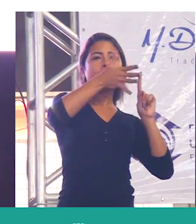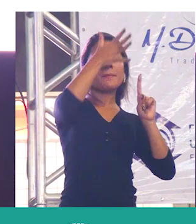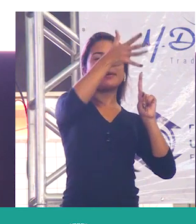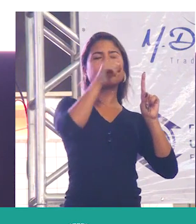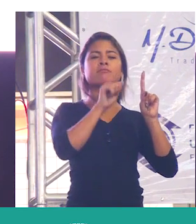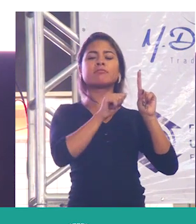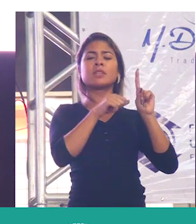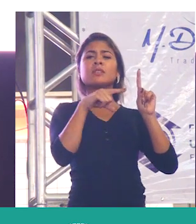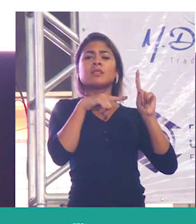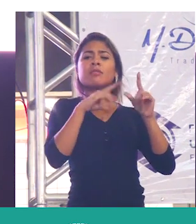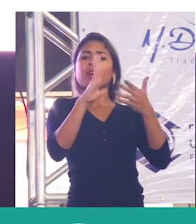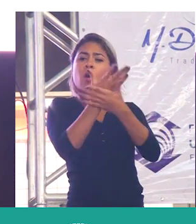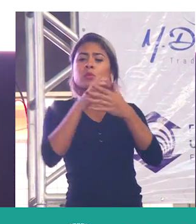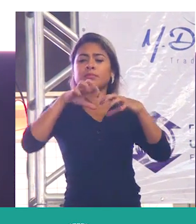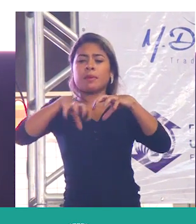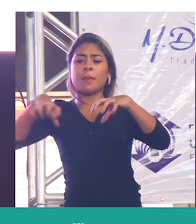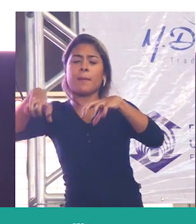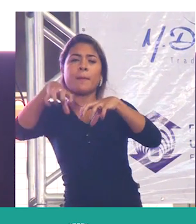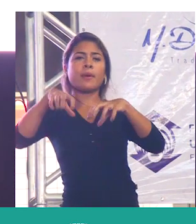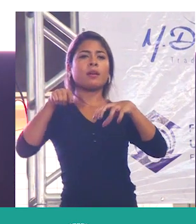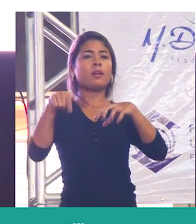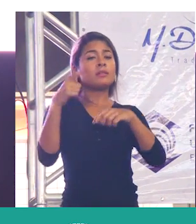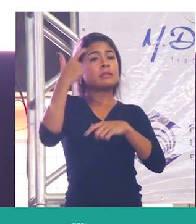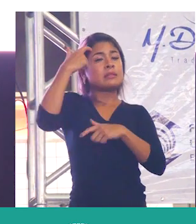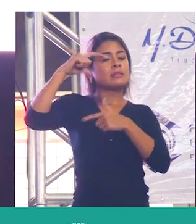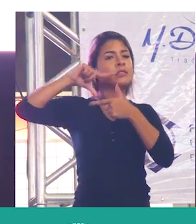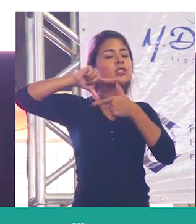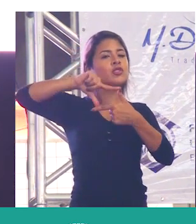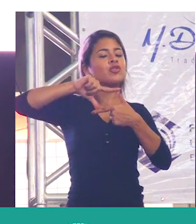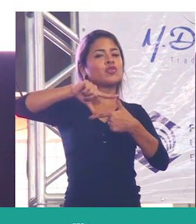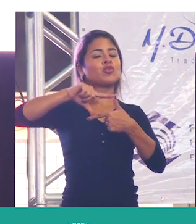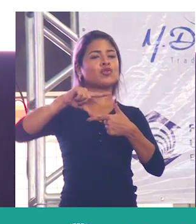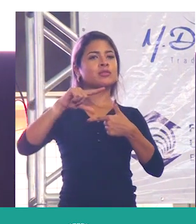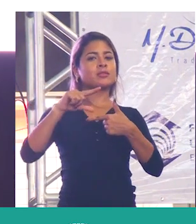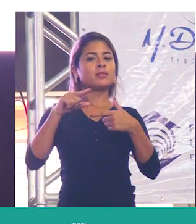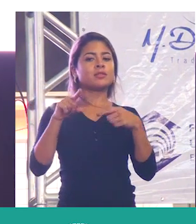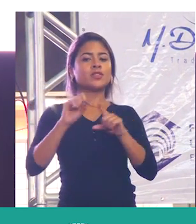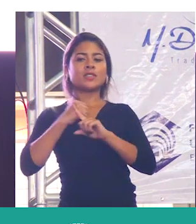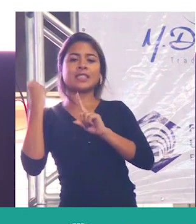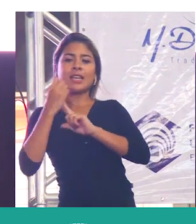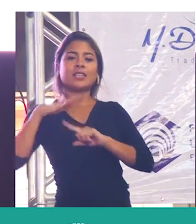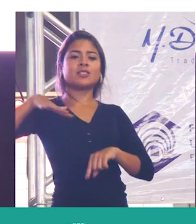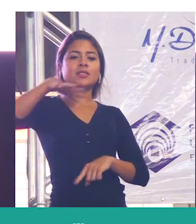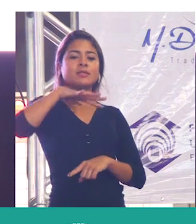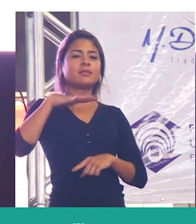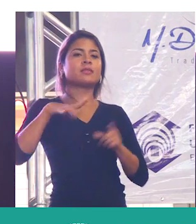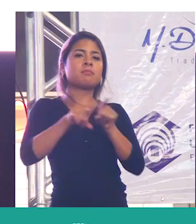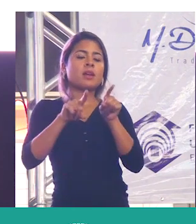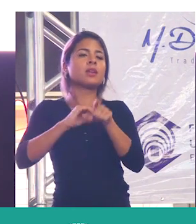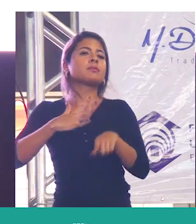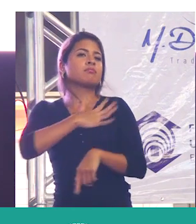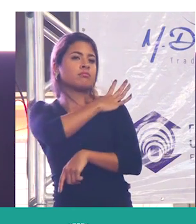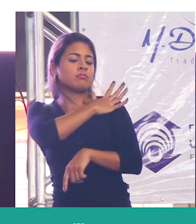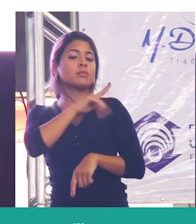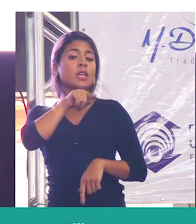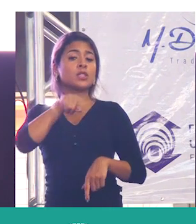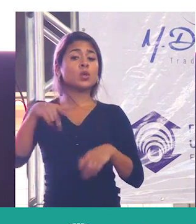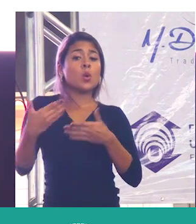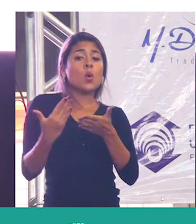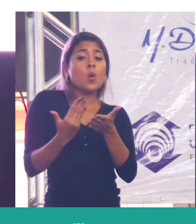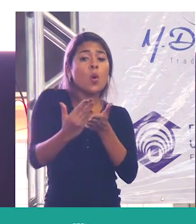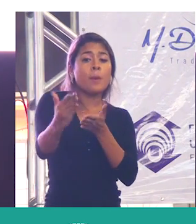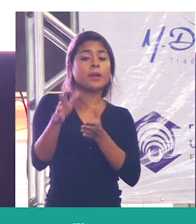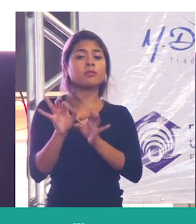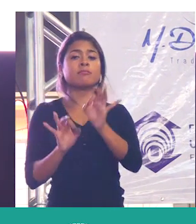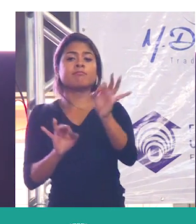mais conservadores da sociedade e das Forças Armadas começaram a realizar uma série